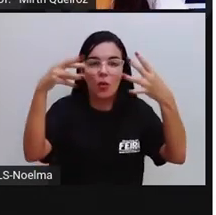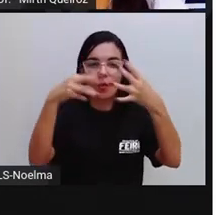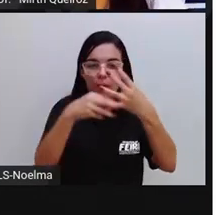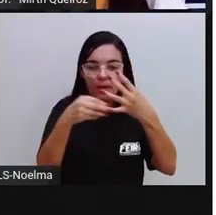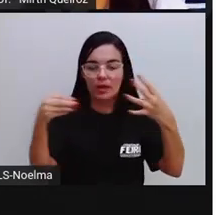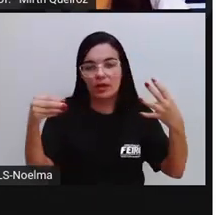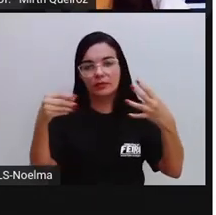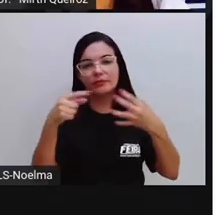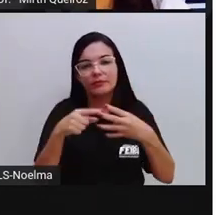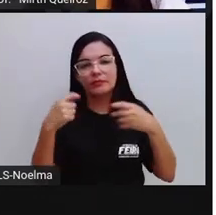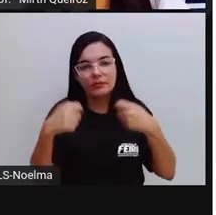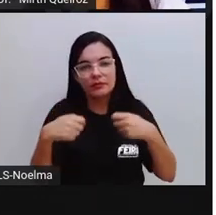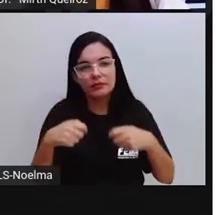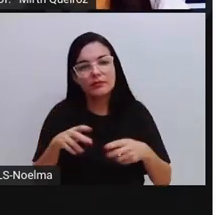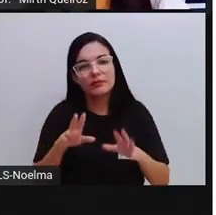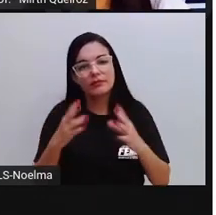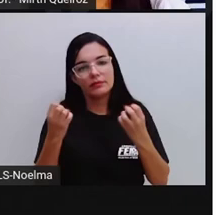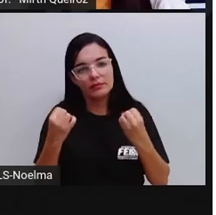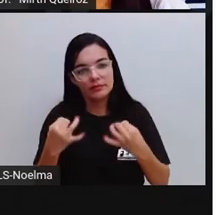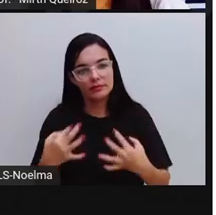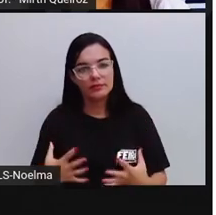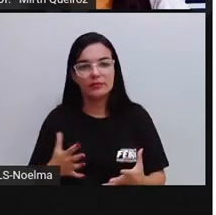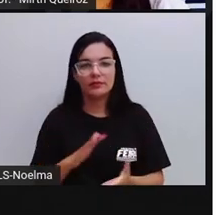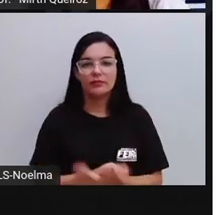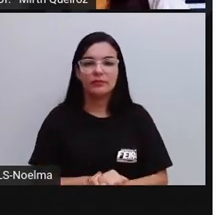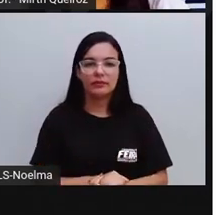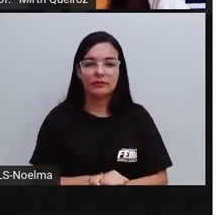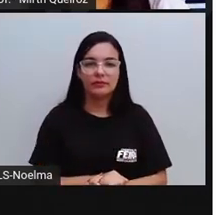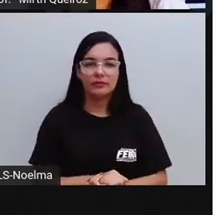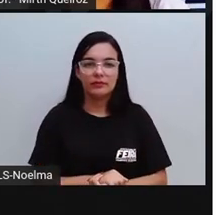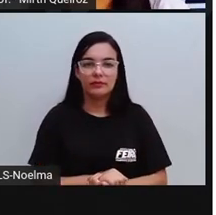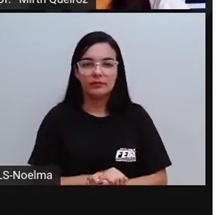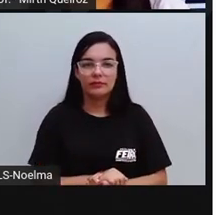poetisa Anne Caroline.